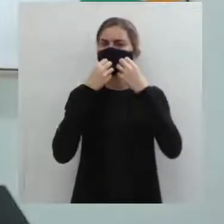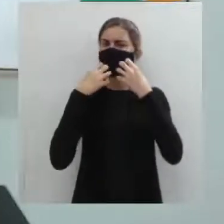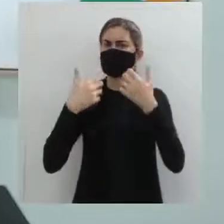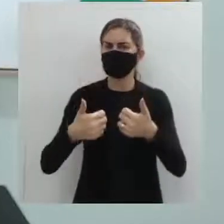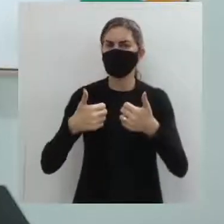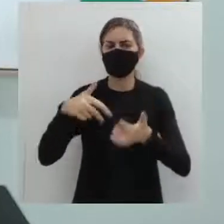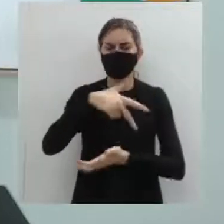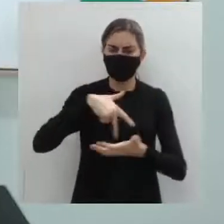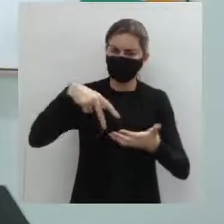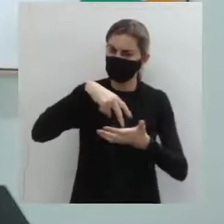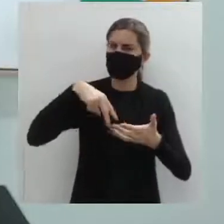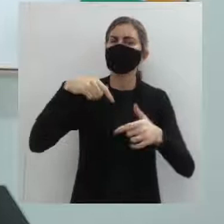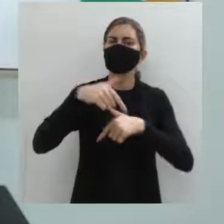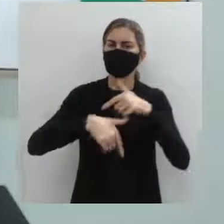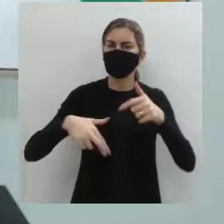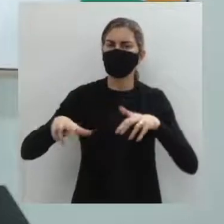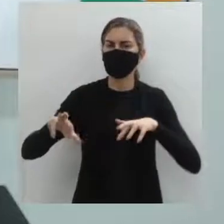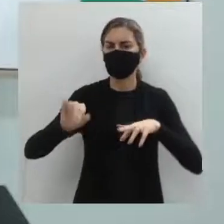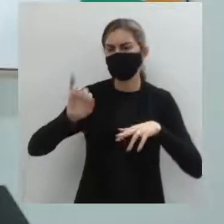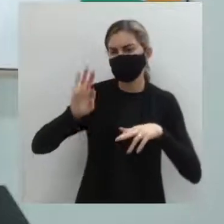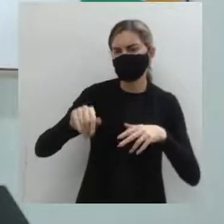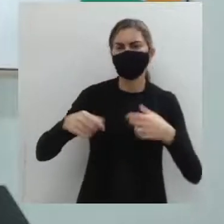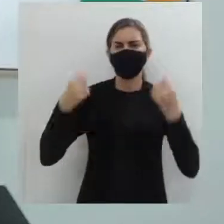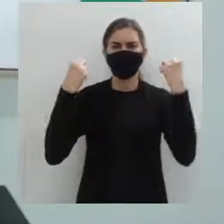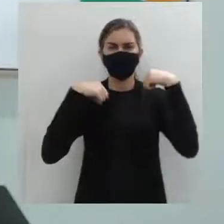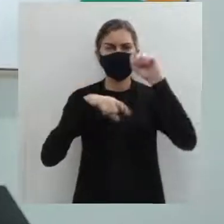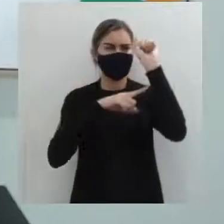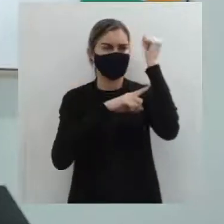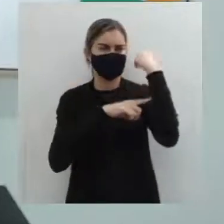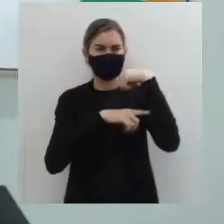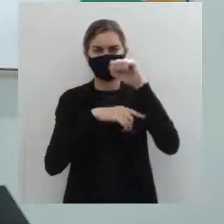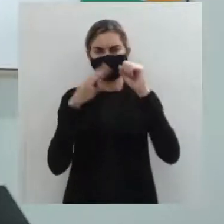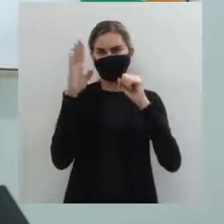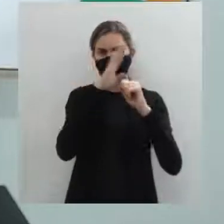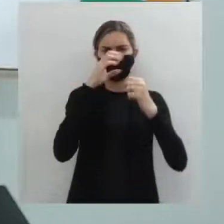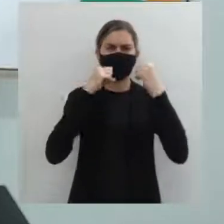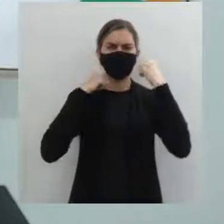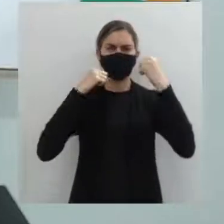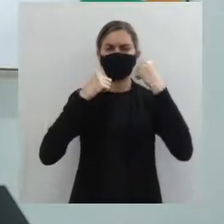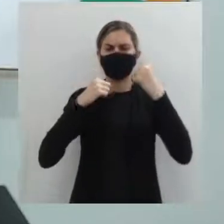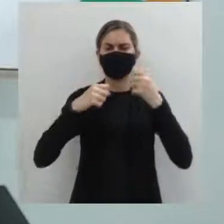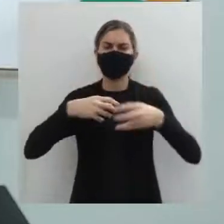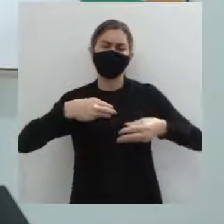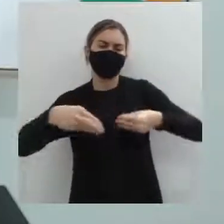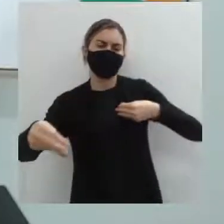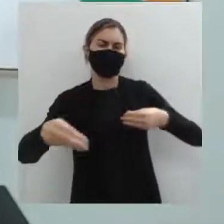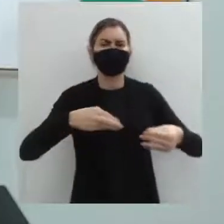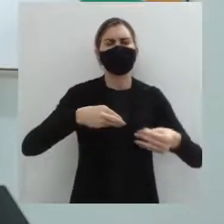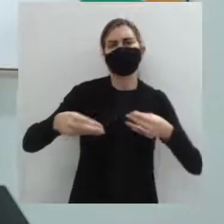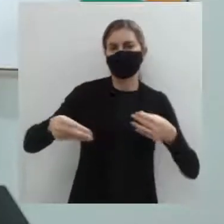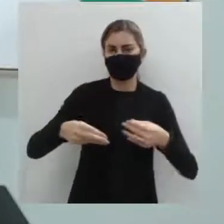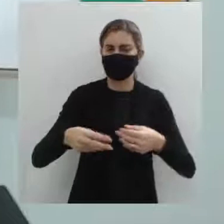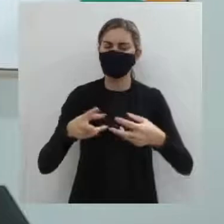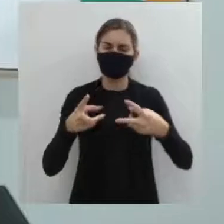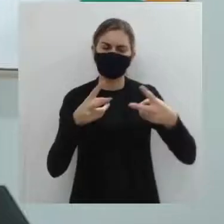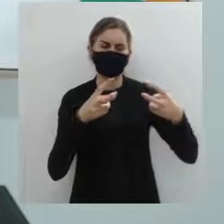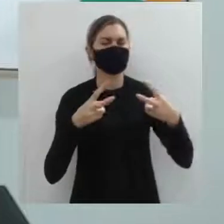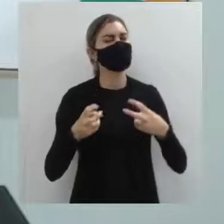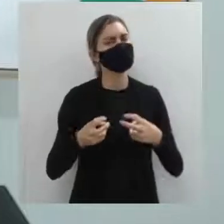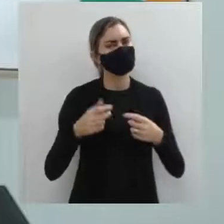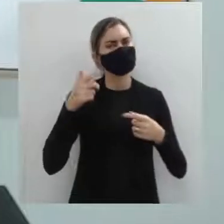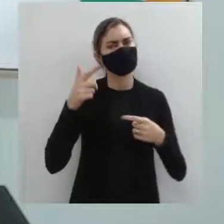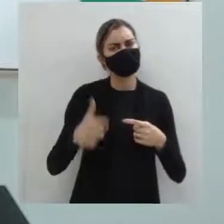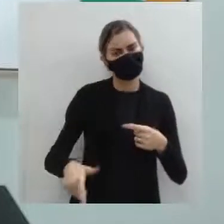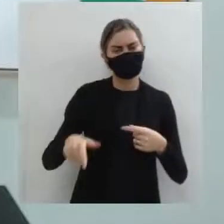desempenho. A dança trabalha muito com ritmo, coordenação motora, força, equilíbrio, flexibilidade. Então perceba que, mais uma